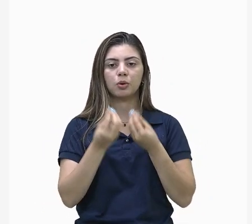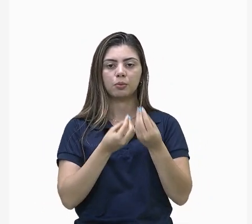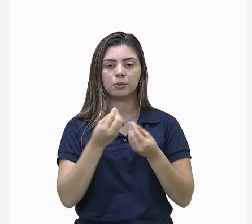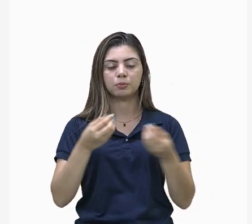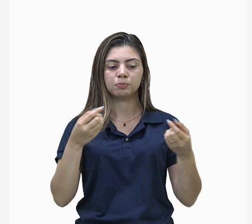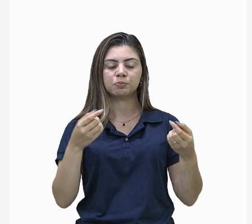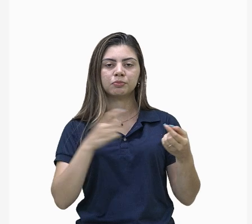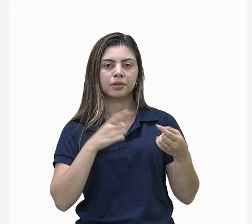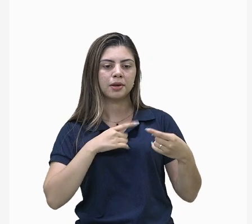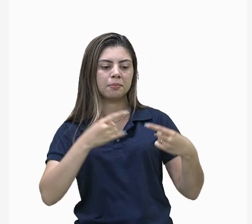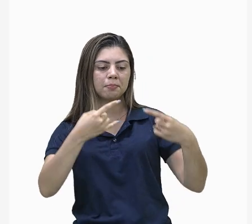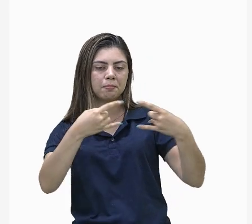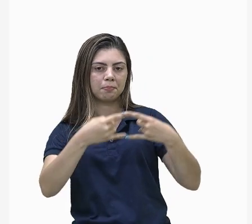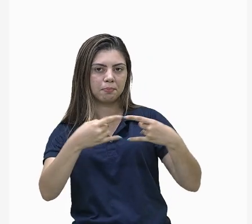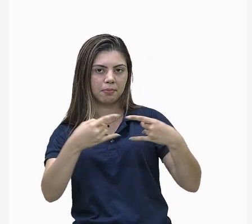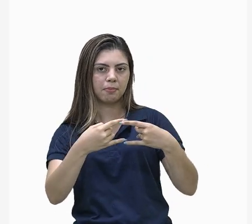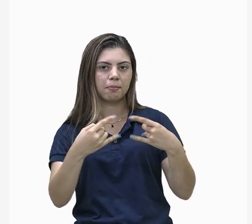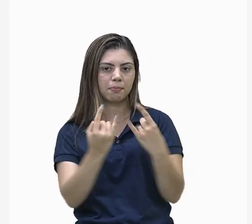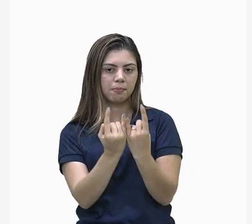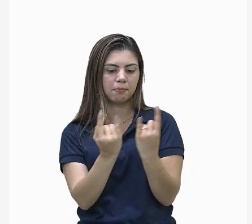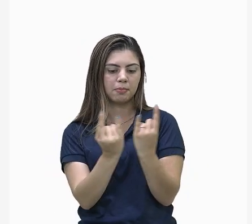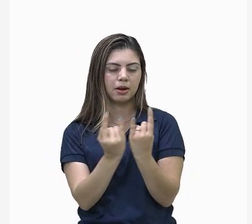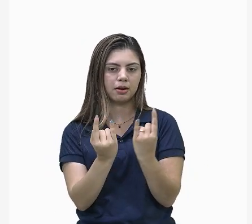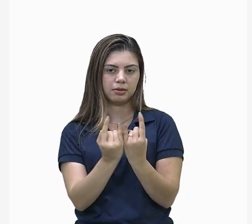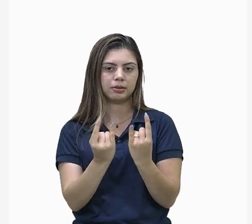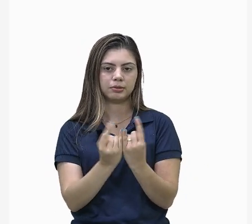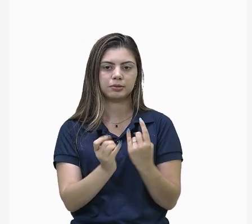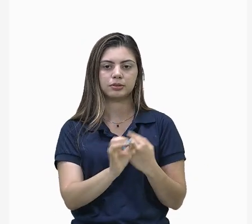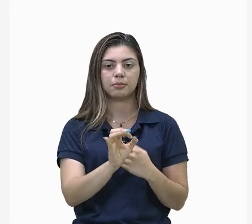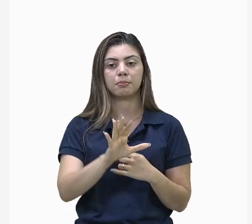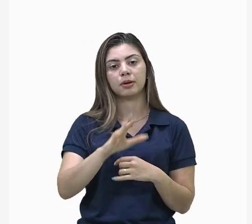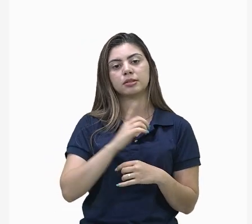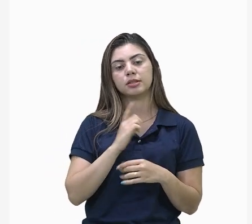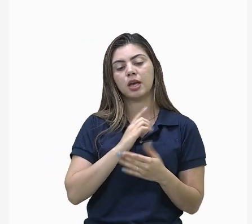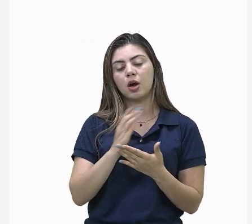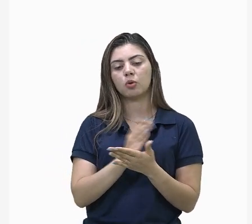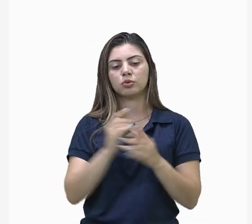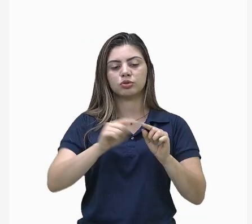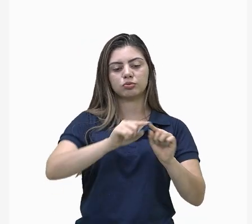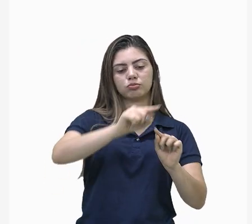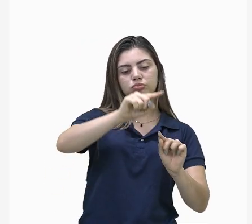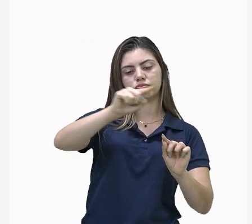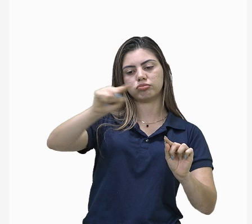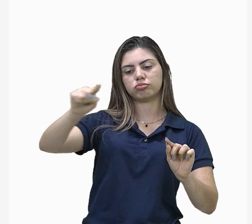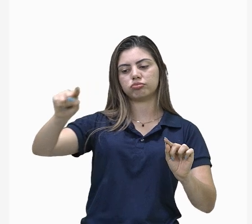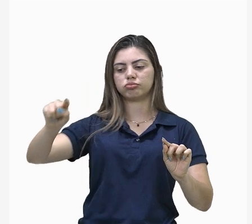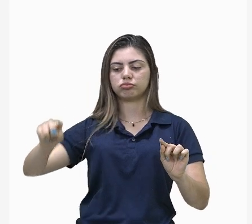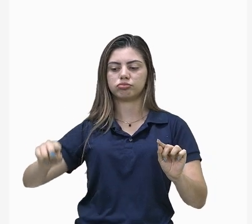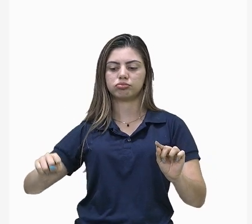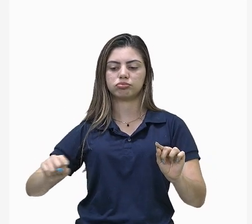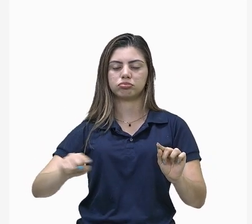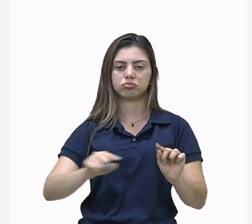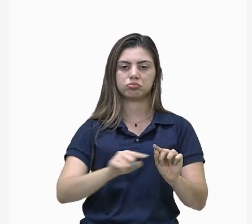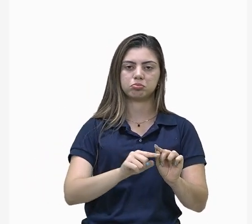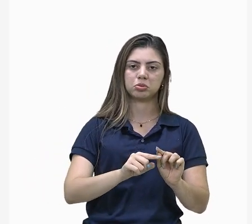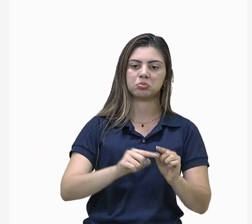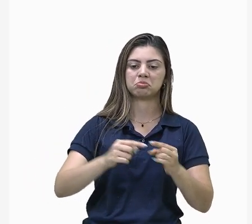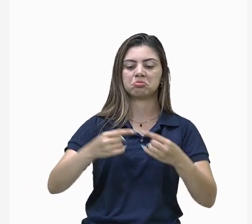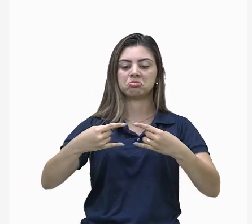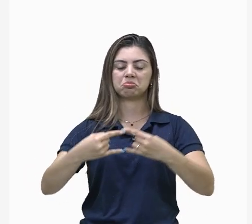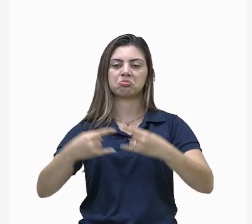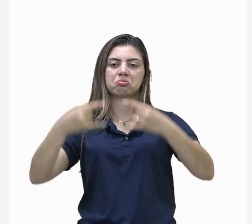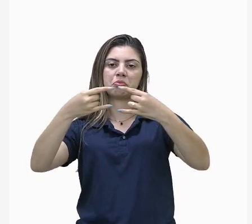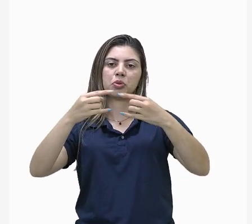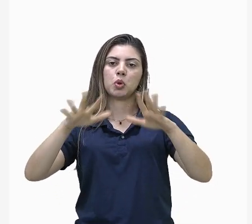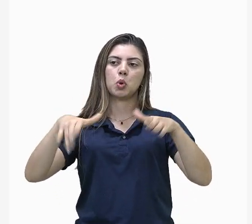em paralelo. Há outros trechos no circuito misto com ligações que dependem em série, como nós